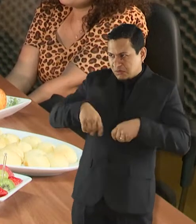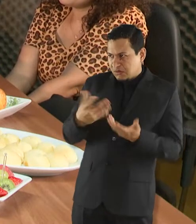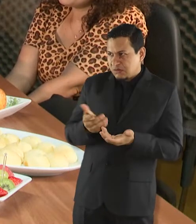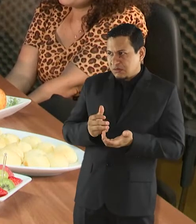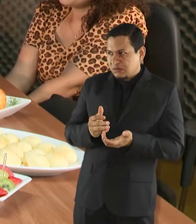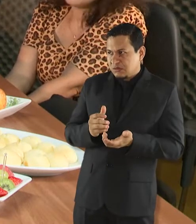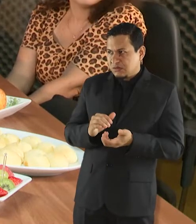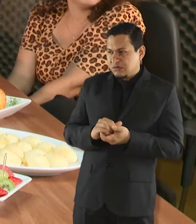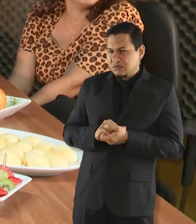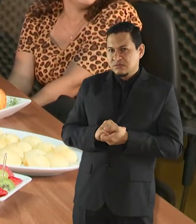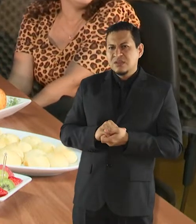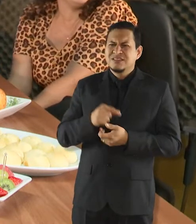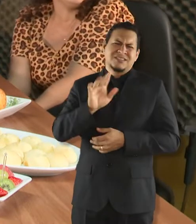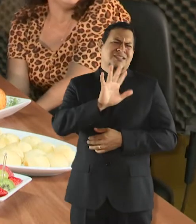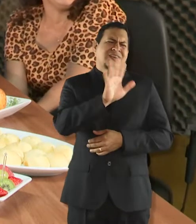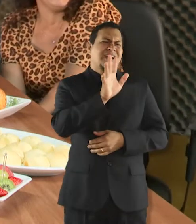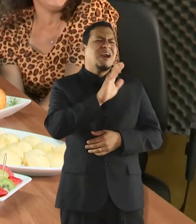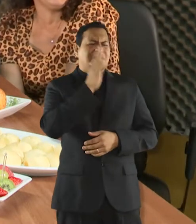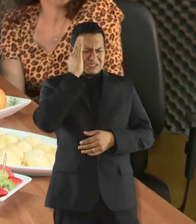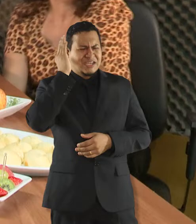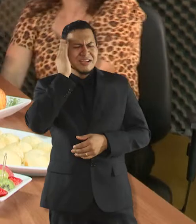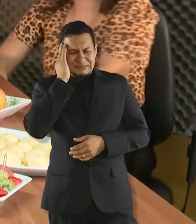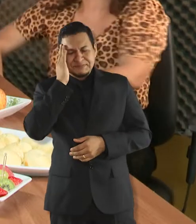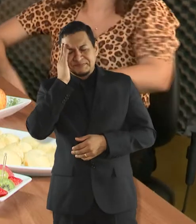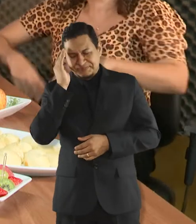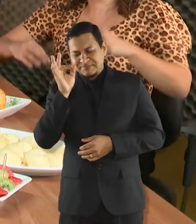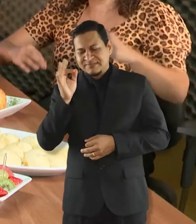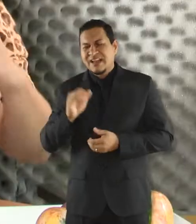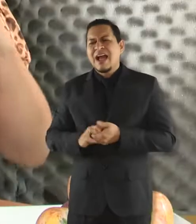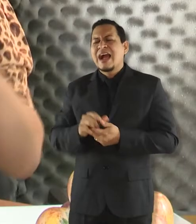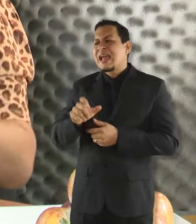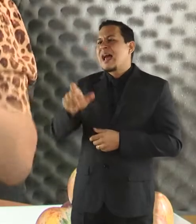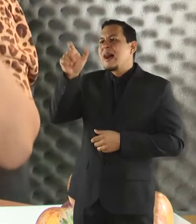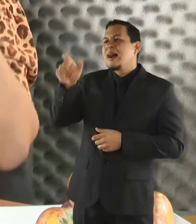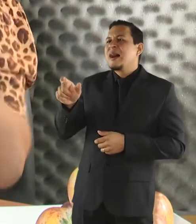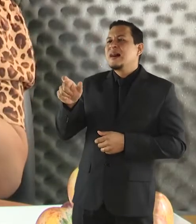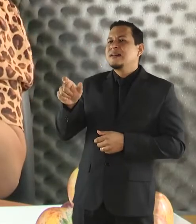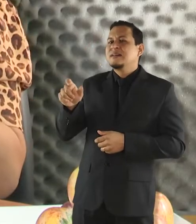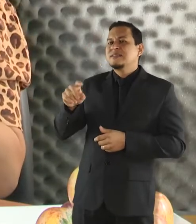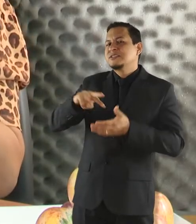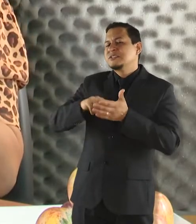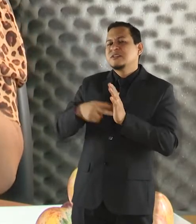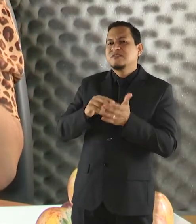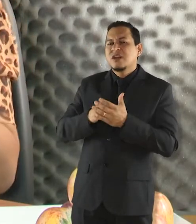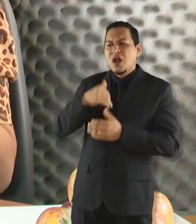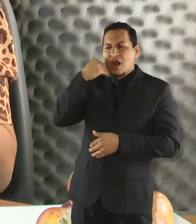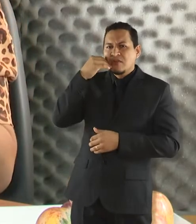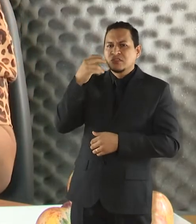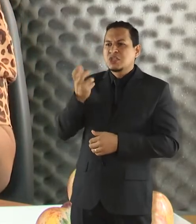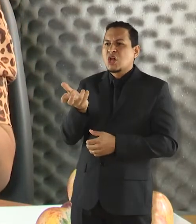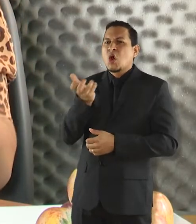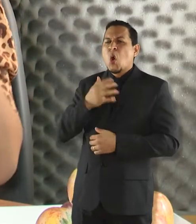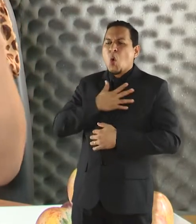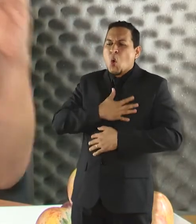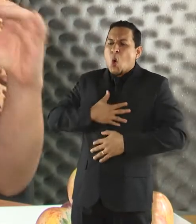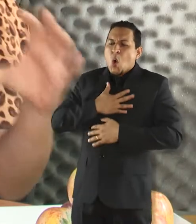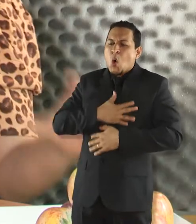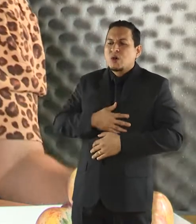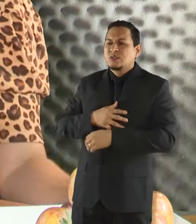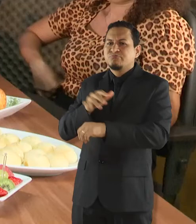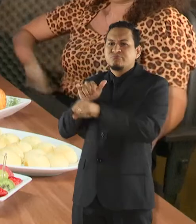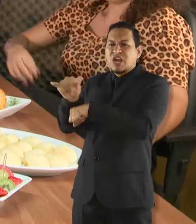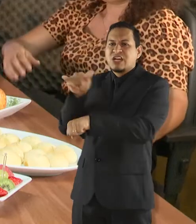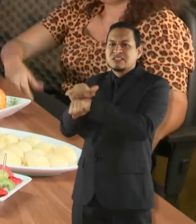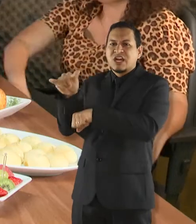Traduzo? Não, eu já entendi. Cangaeiro. Cangaeiro é aquele homem que trai. Trai. E a mulher tá